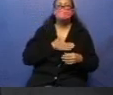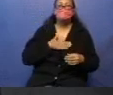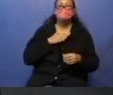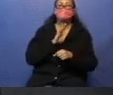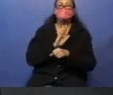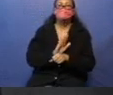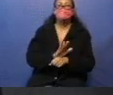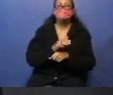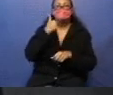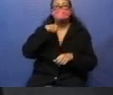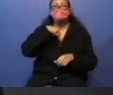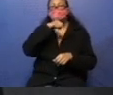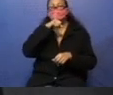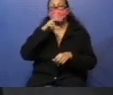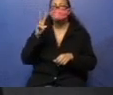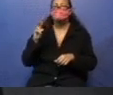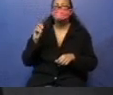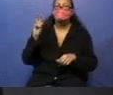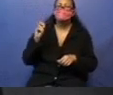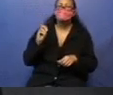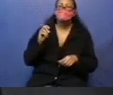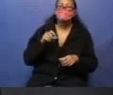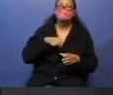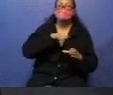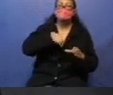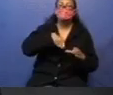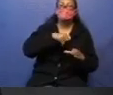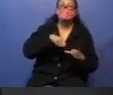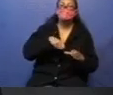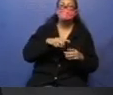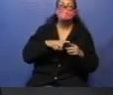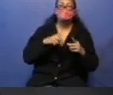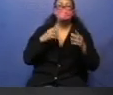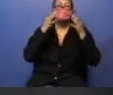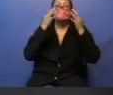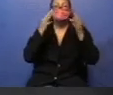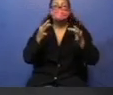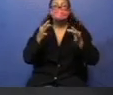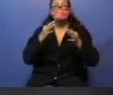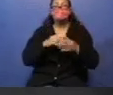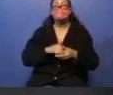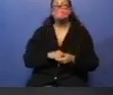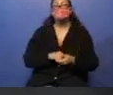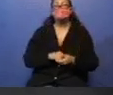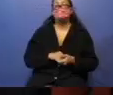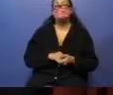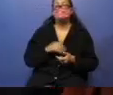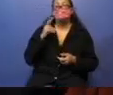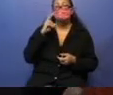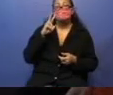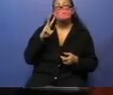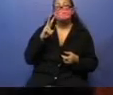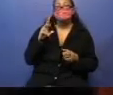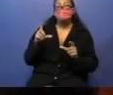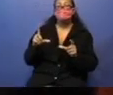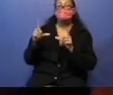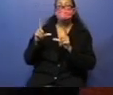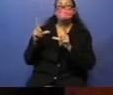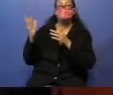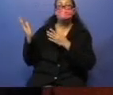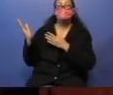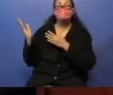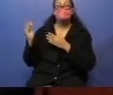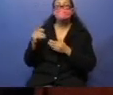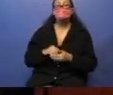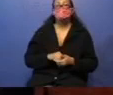cozinha, né? Mas para isso a gente tem que ter muita atenção. Vamos lá? Olha o cartaz que vocês têm aí.